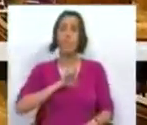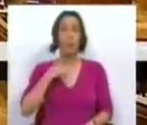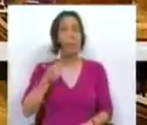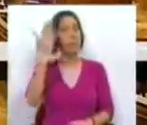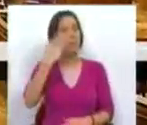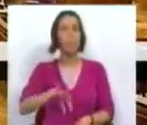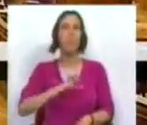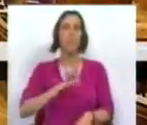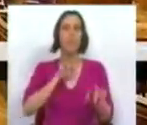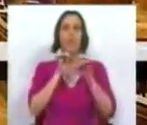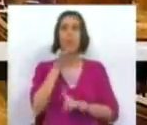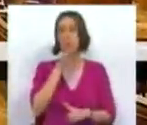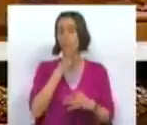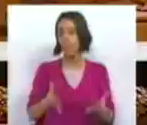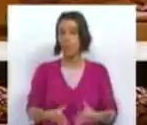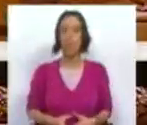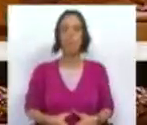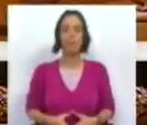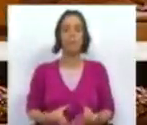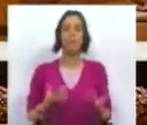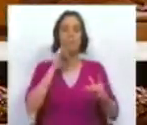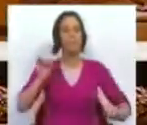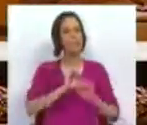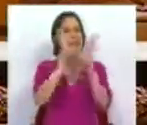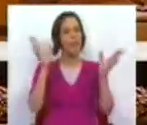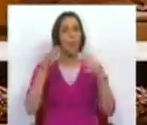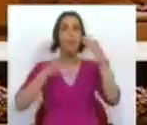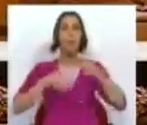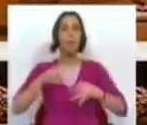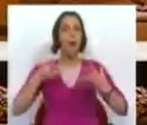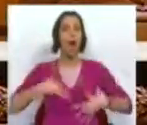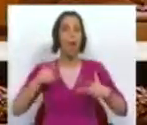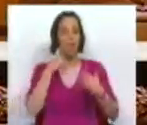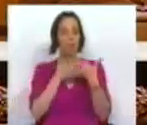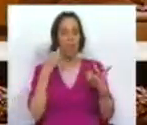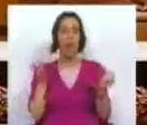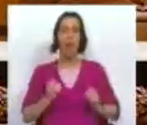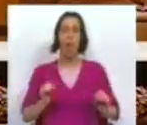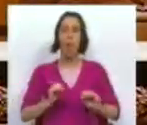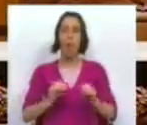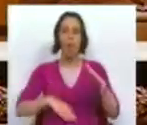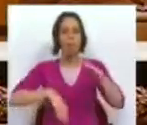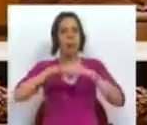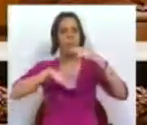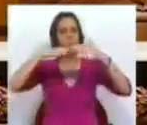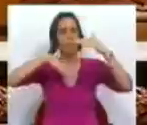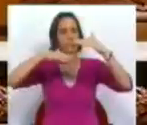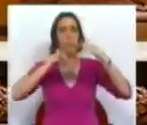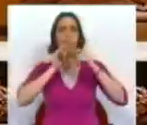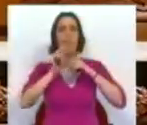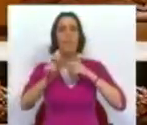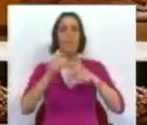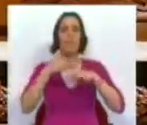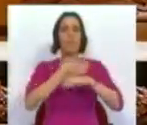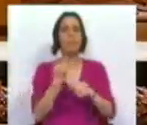Senhora Presidente, senhoras e senhores deputados, é bem claro o Tribunal de Contas ao destacar a ausência de tetos máximos na